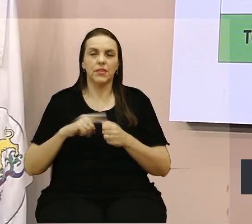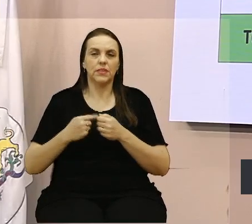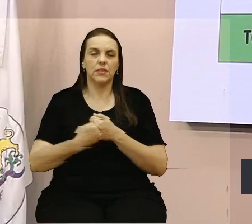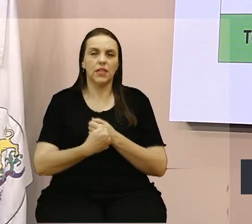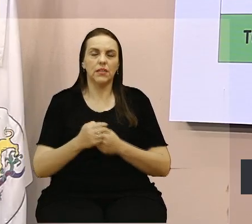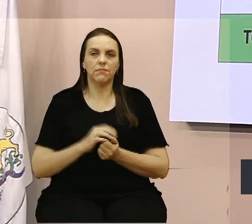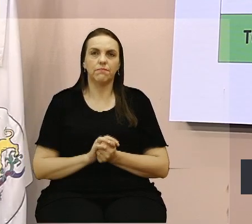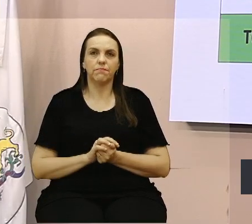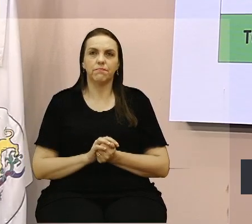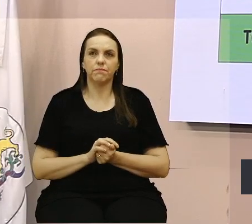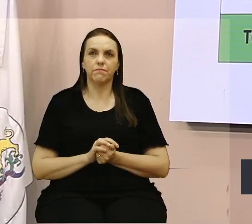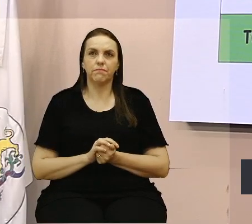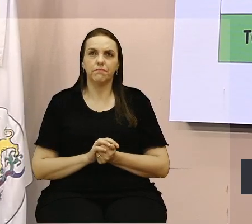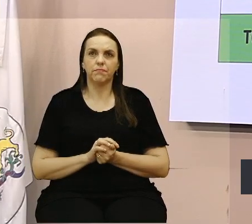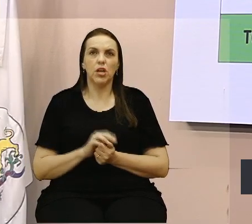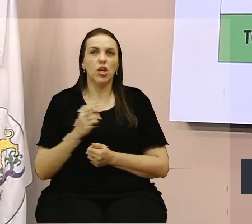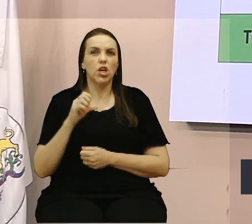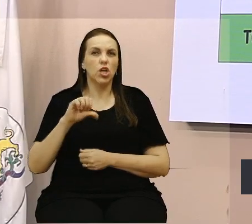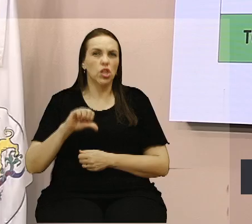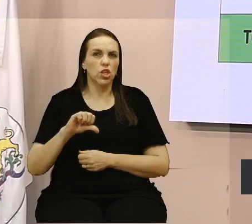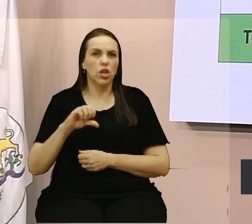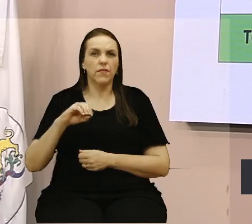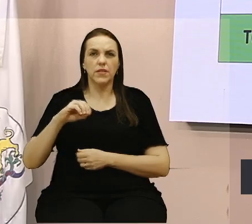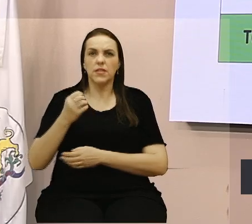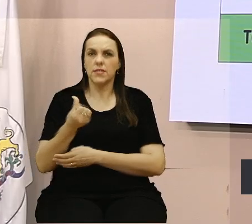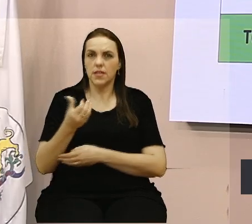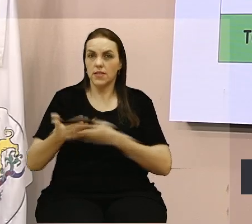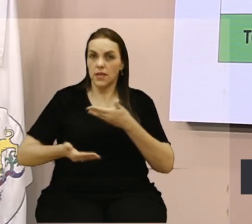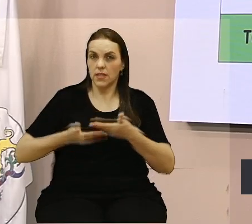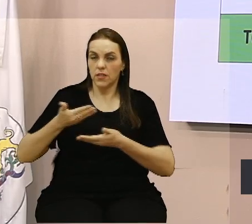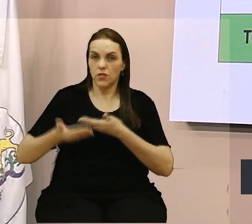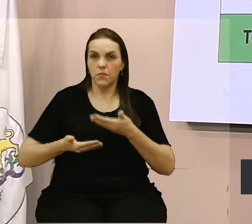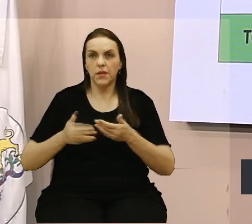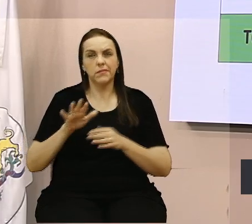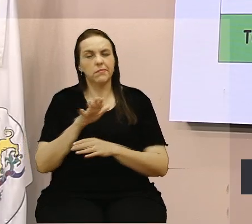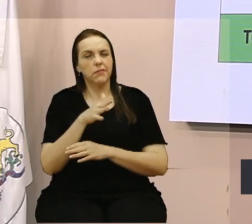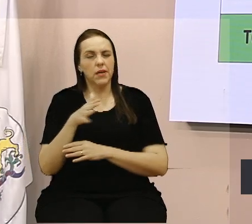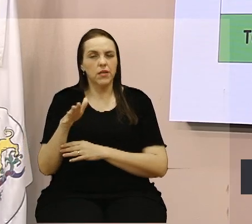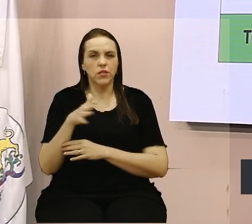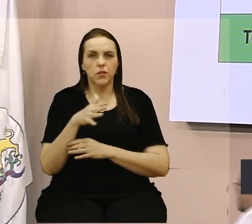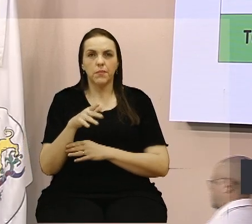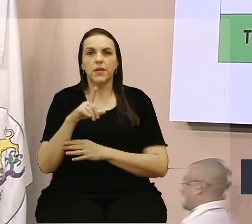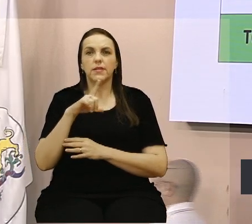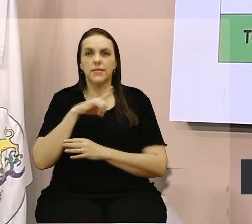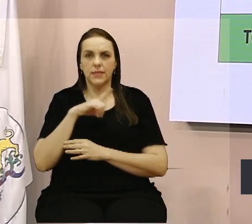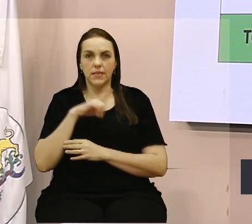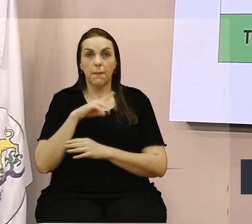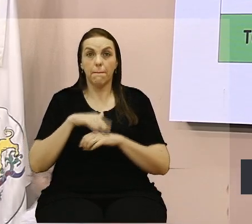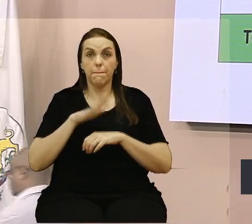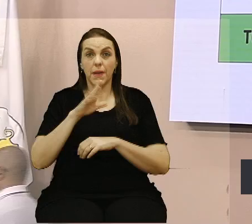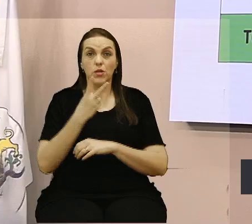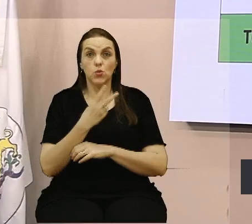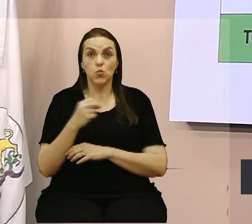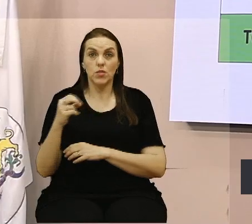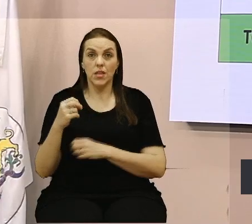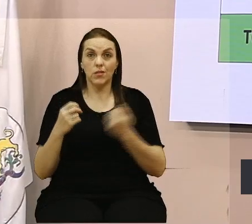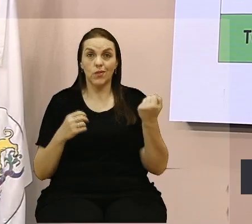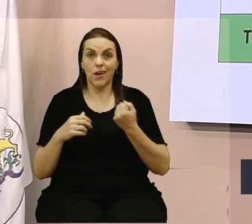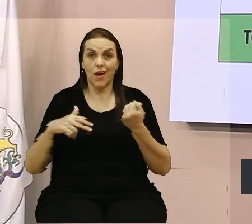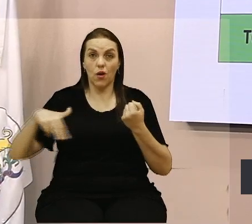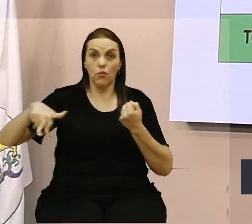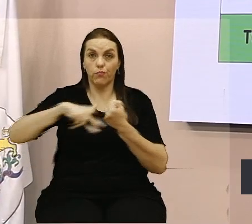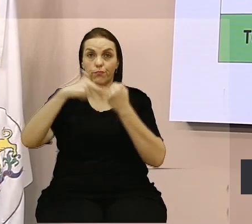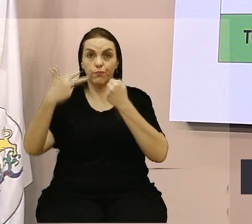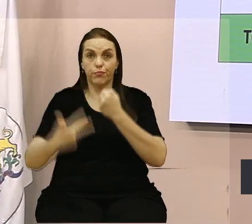Então, nos 906 atendimentos, então, mais ou menos, são mais de 200 atropelamentos atendidos pelo